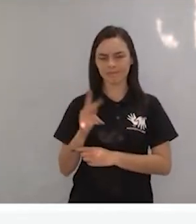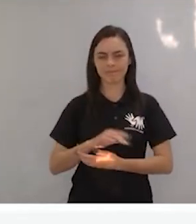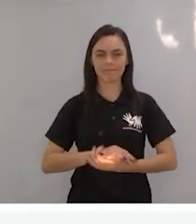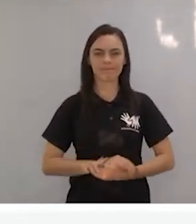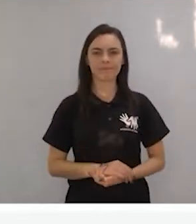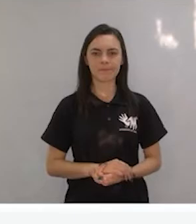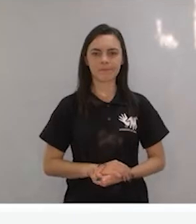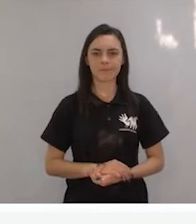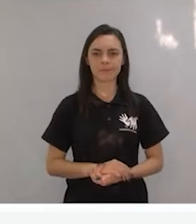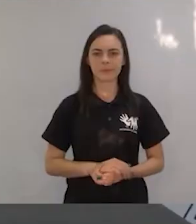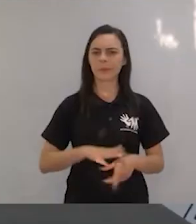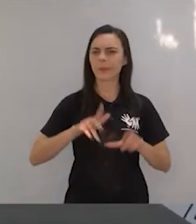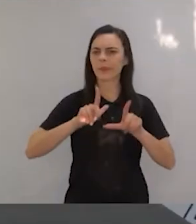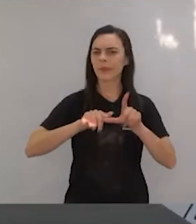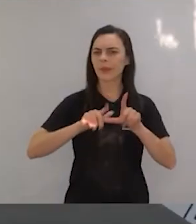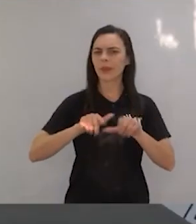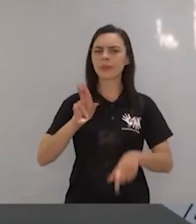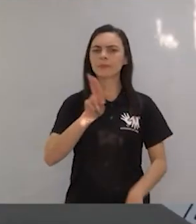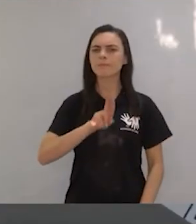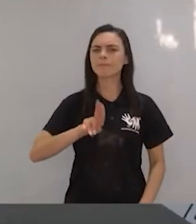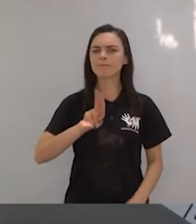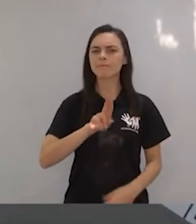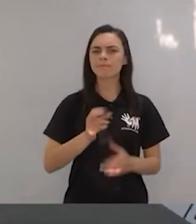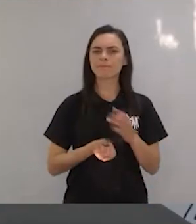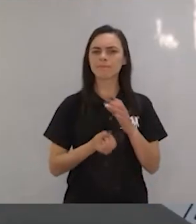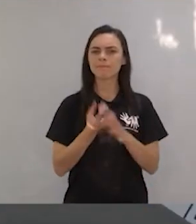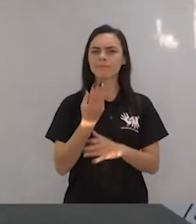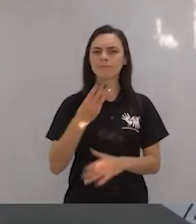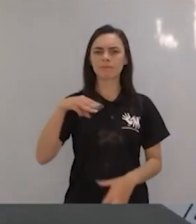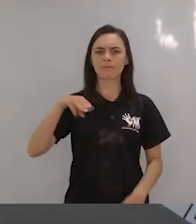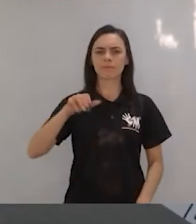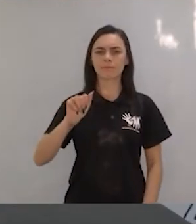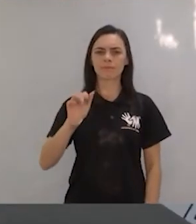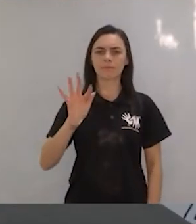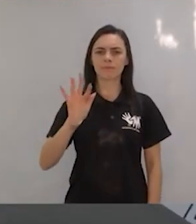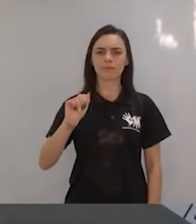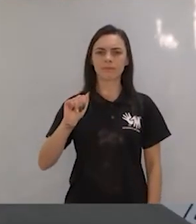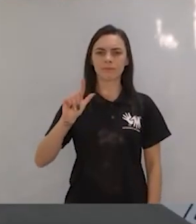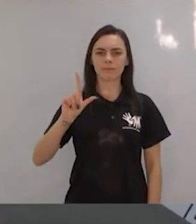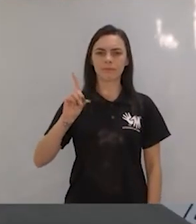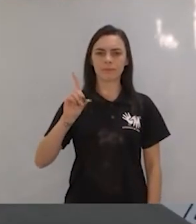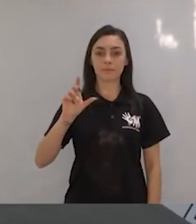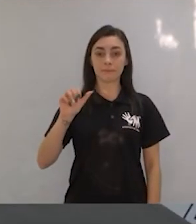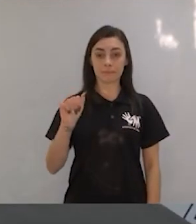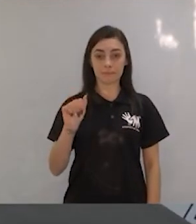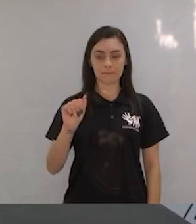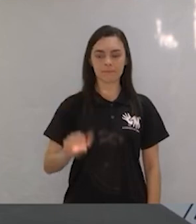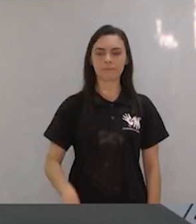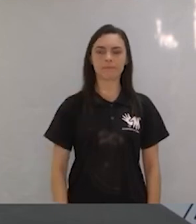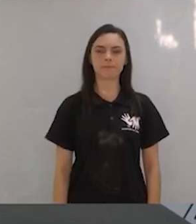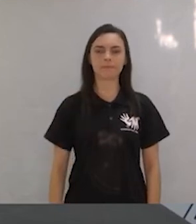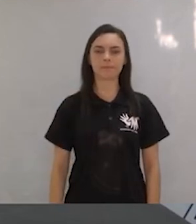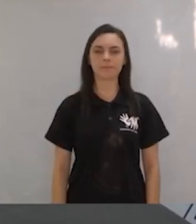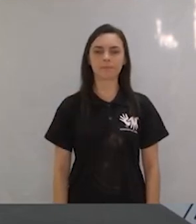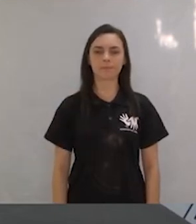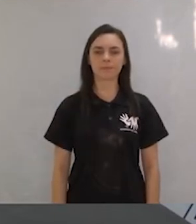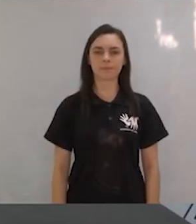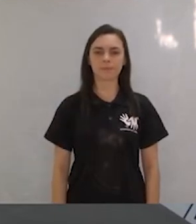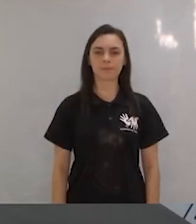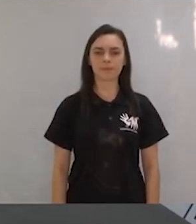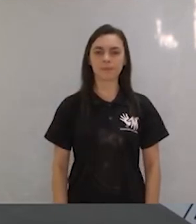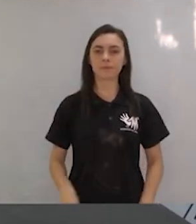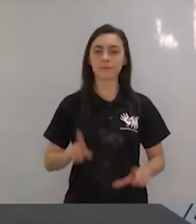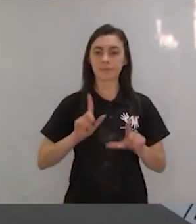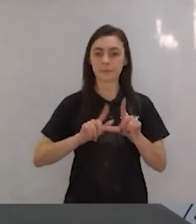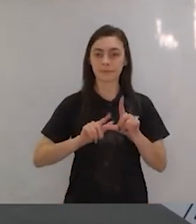Mafalda. Vamos ver quais que são as letras que a gente forma a palavra Mafalda. Então, nós temos